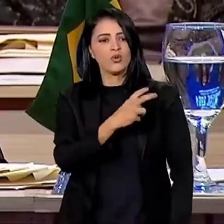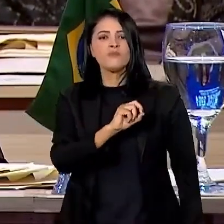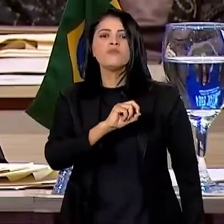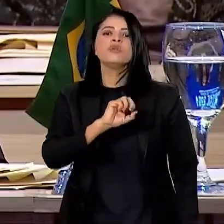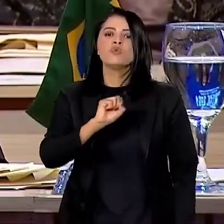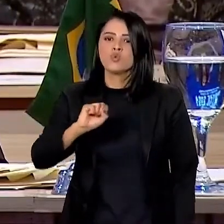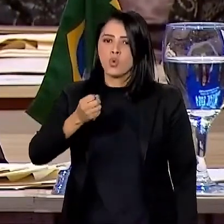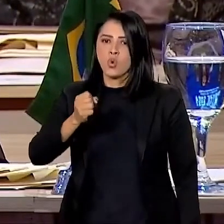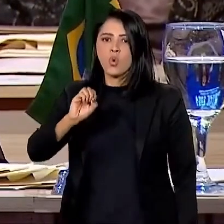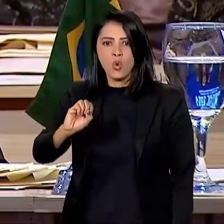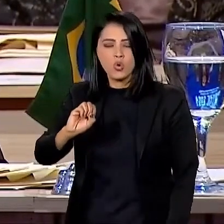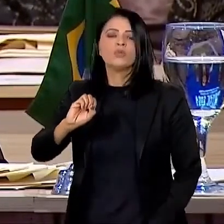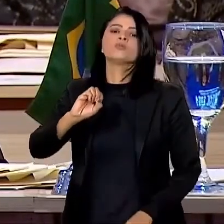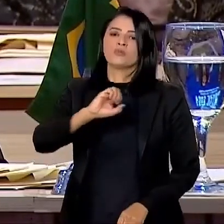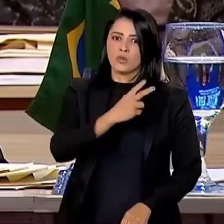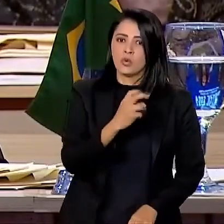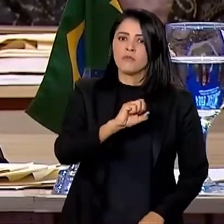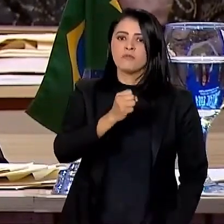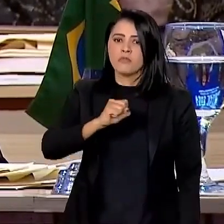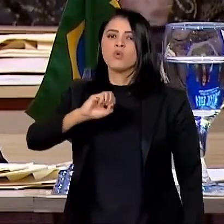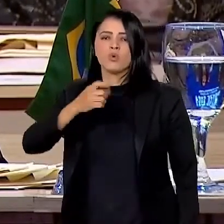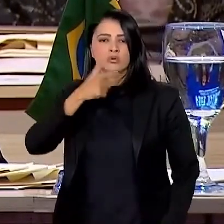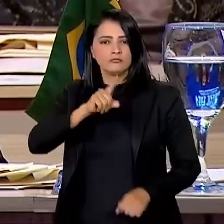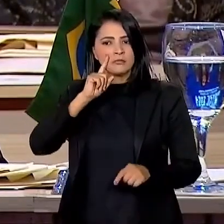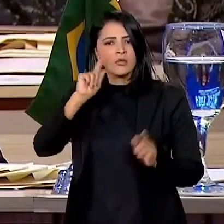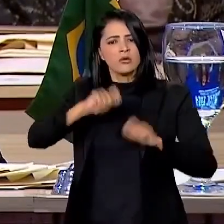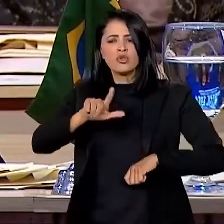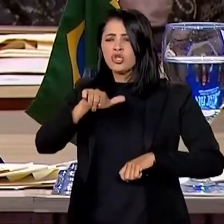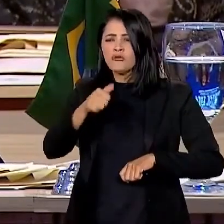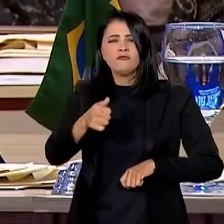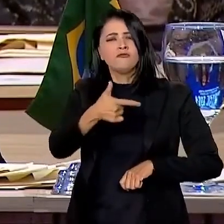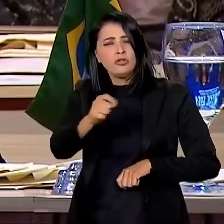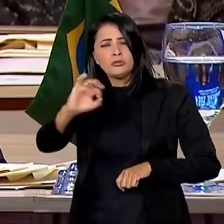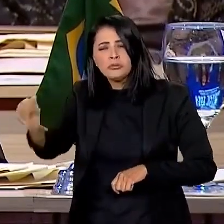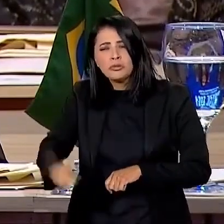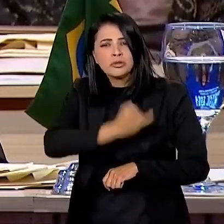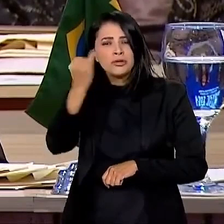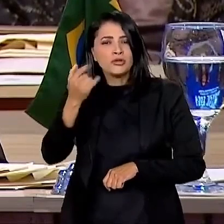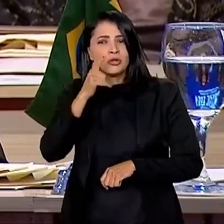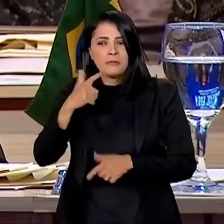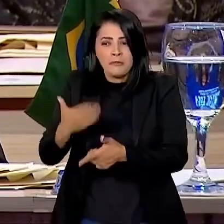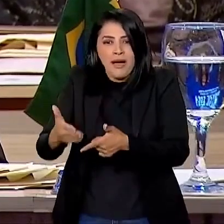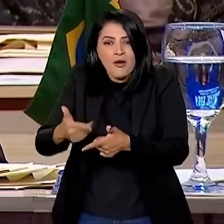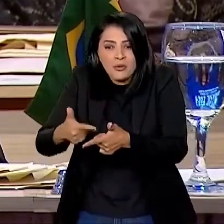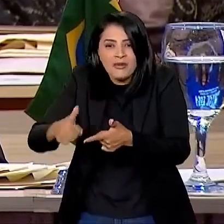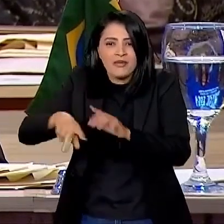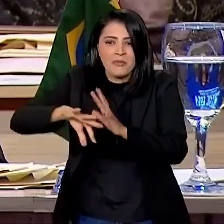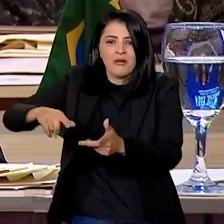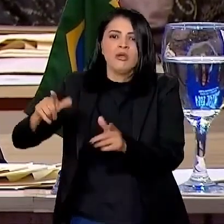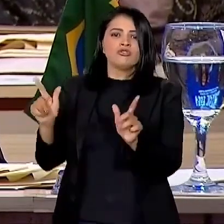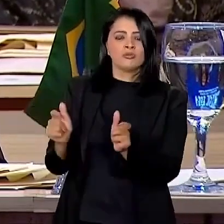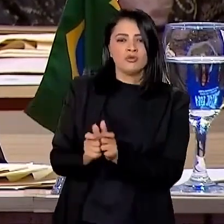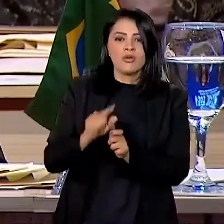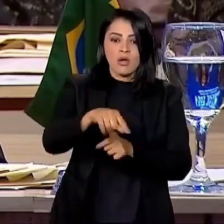G20 foi fundamental para evitar o colapso da economia mundial. Agora, os líderes mundiais têm diante de